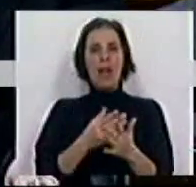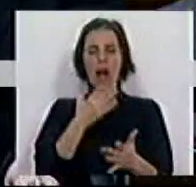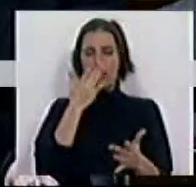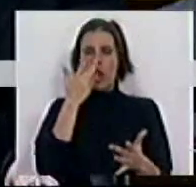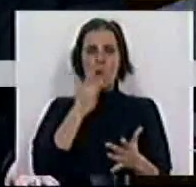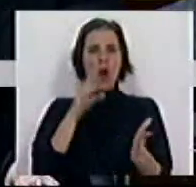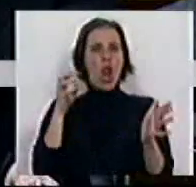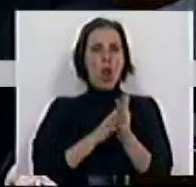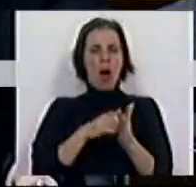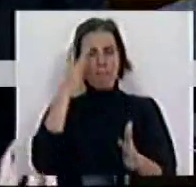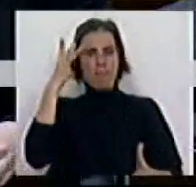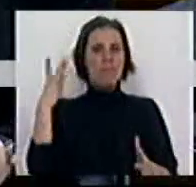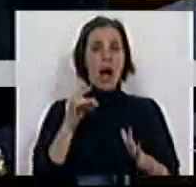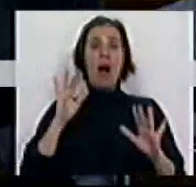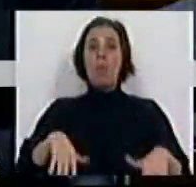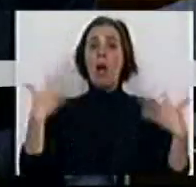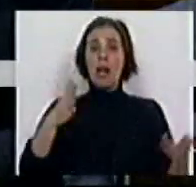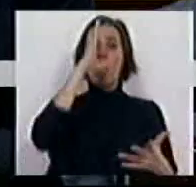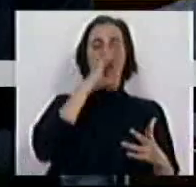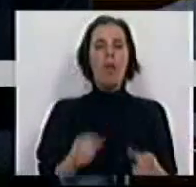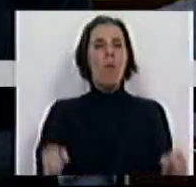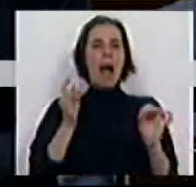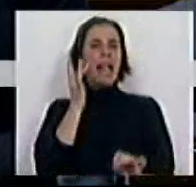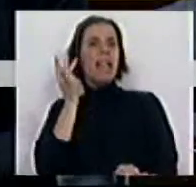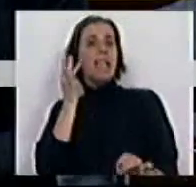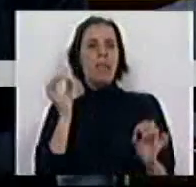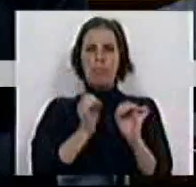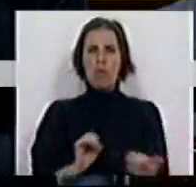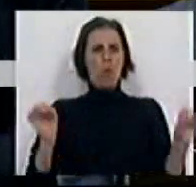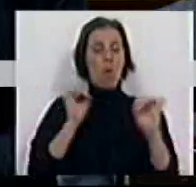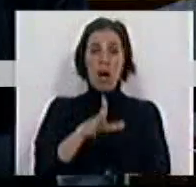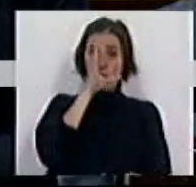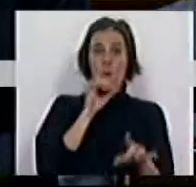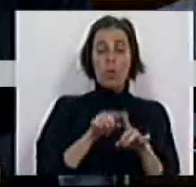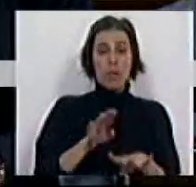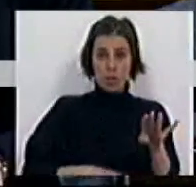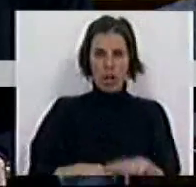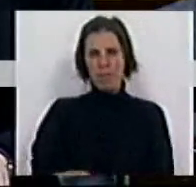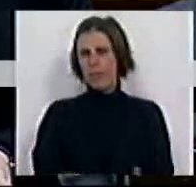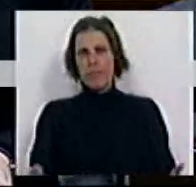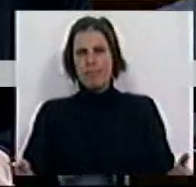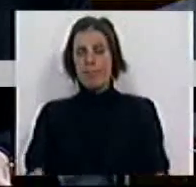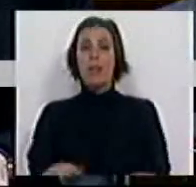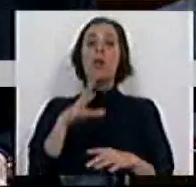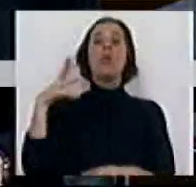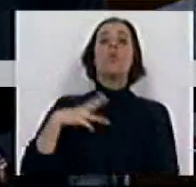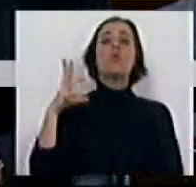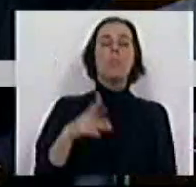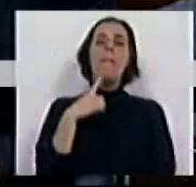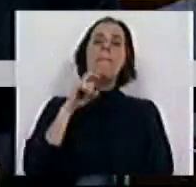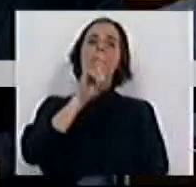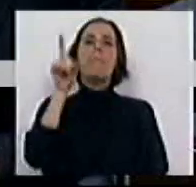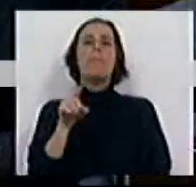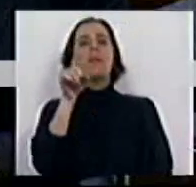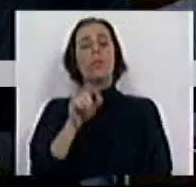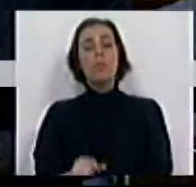nódoa em qualquer governo. Não há nada de limpo no que este Governo está a fazer. E o que os portugueses